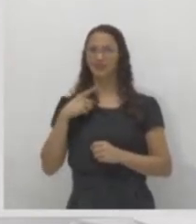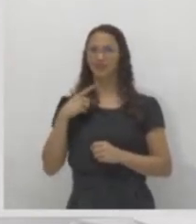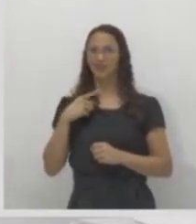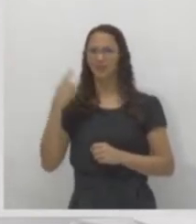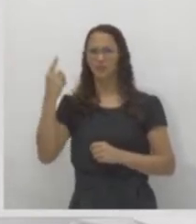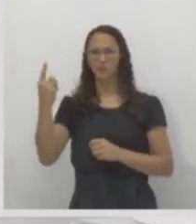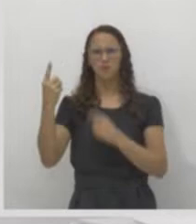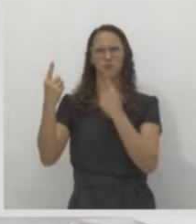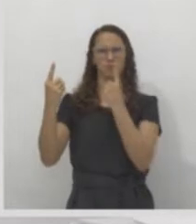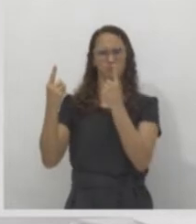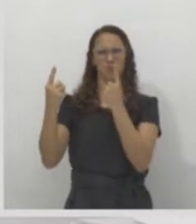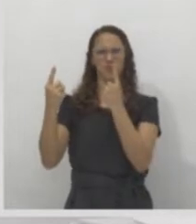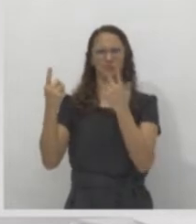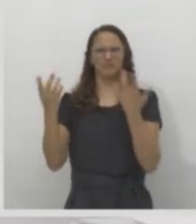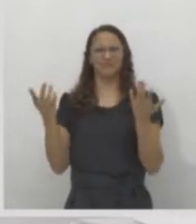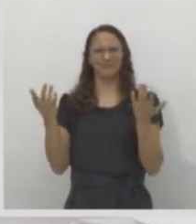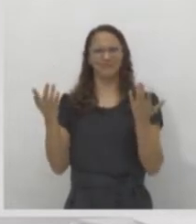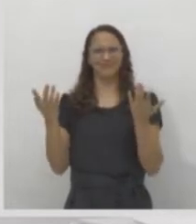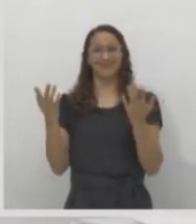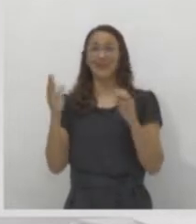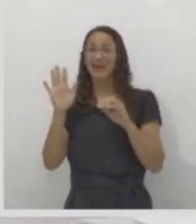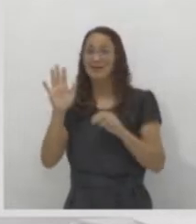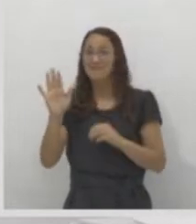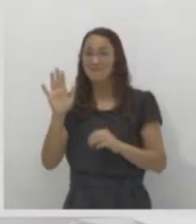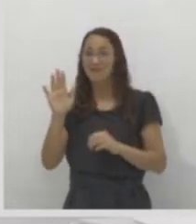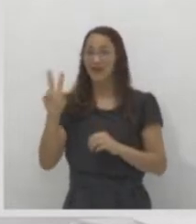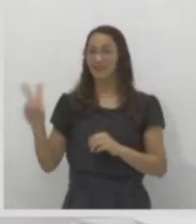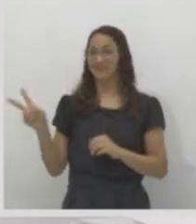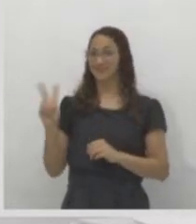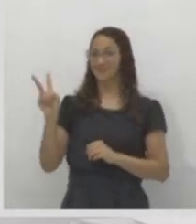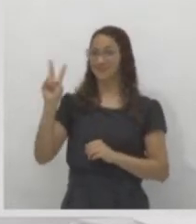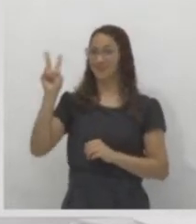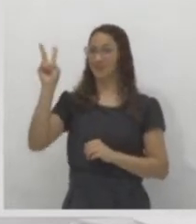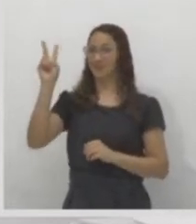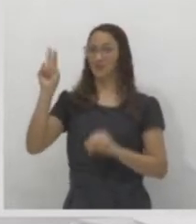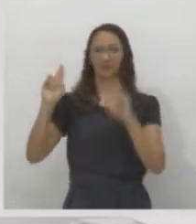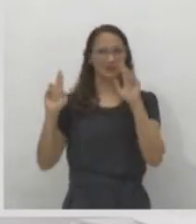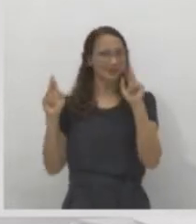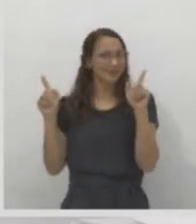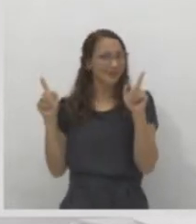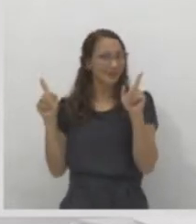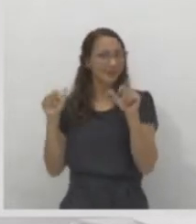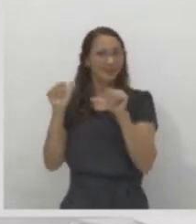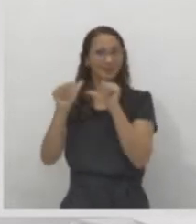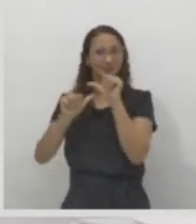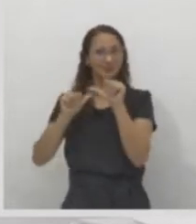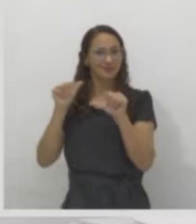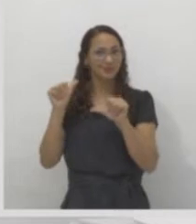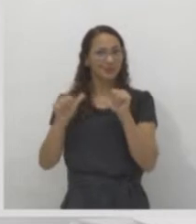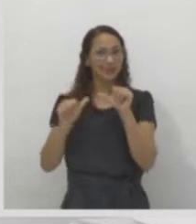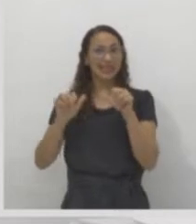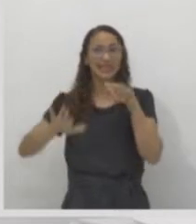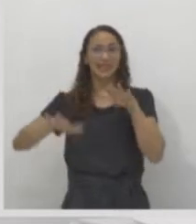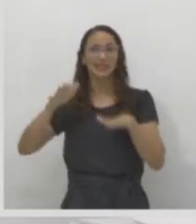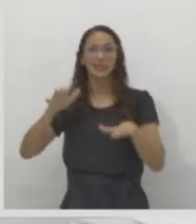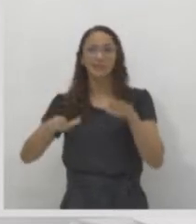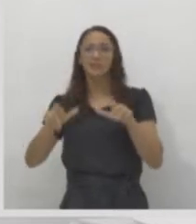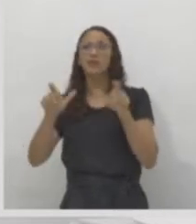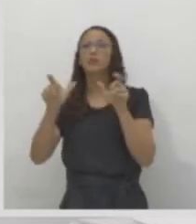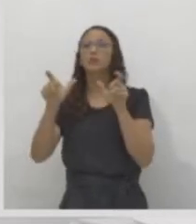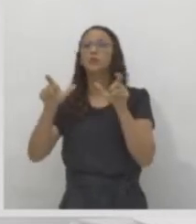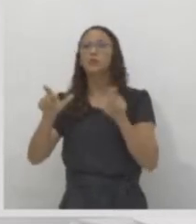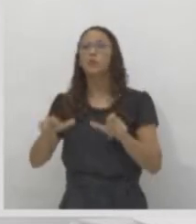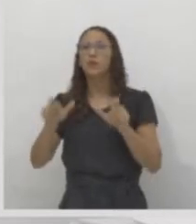mesmo numeral. Só que o valor de cada número vai mudar, dependendo da posição que ele